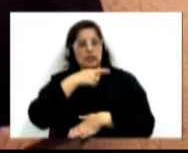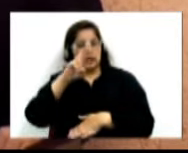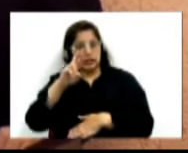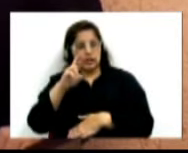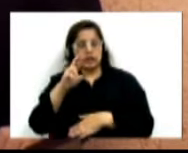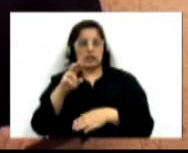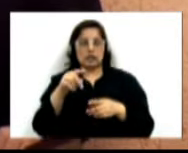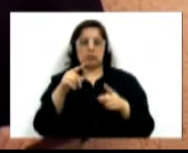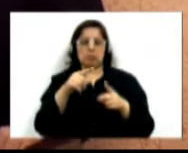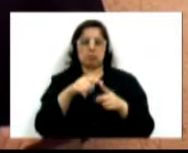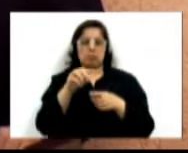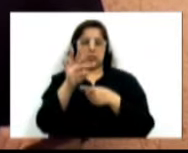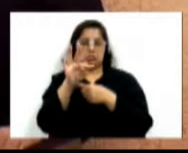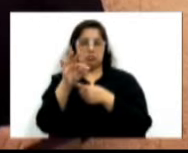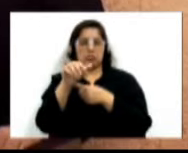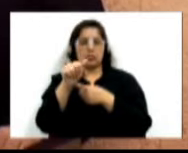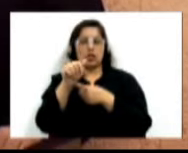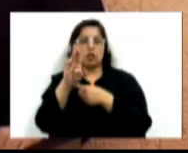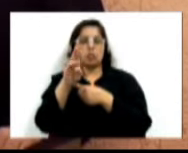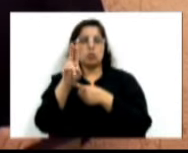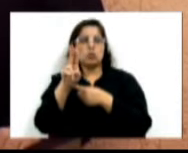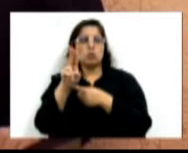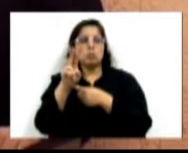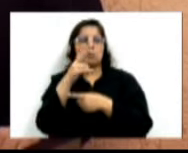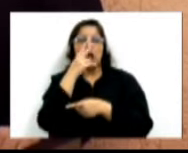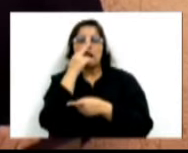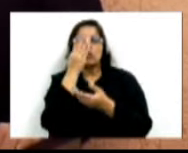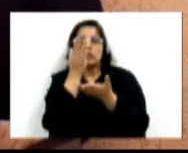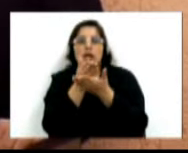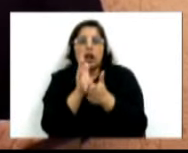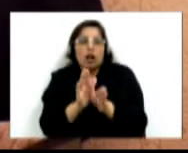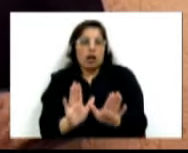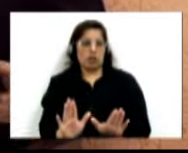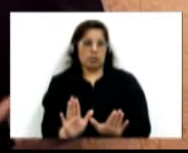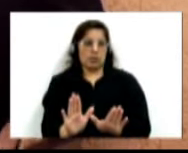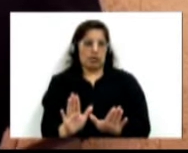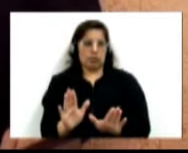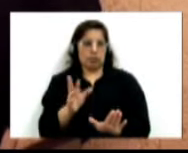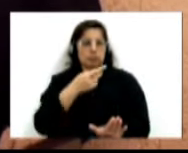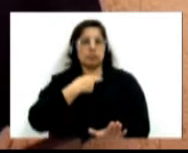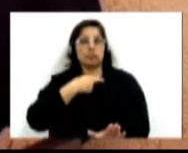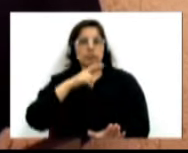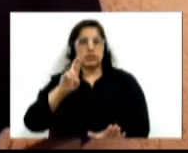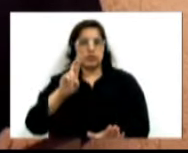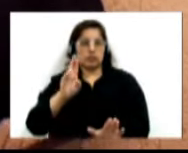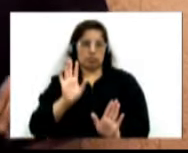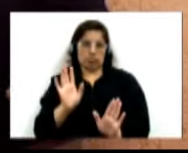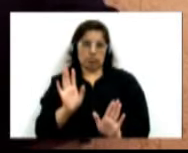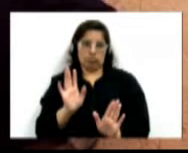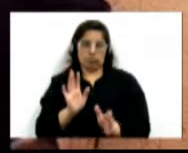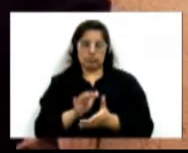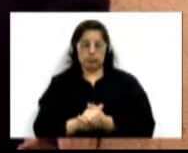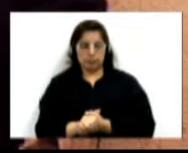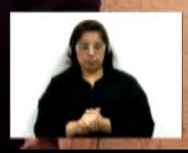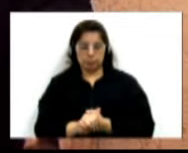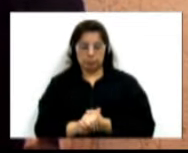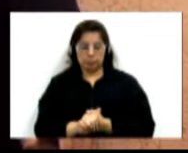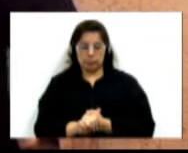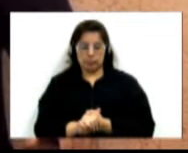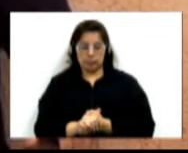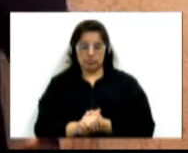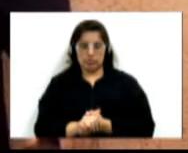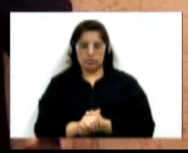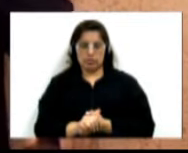tabus, dogmas. É a quebra desses paradigmas religiosos e a quebra desses paradigmas. São os países com maior